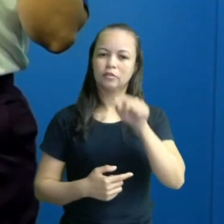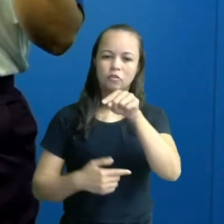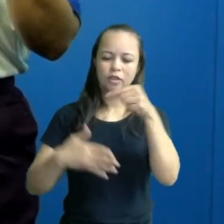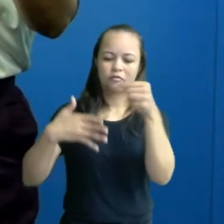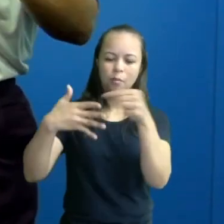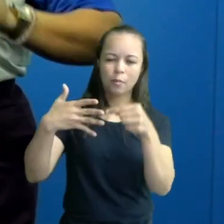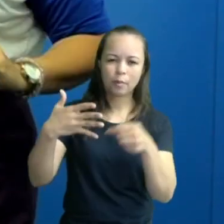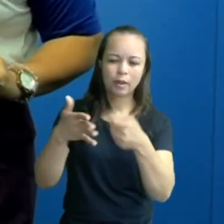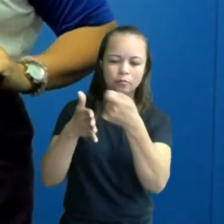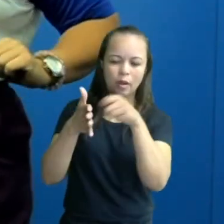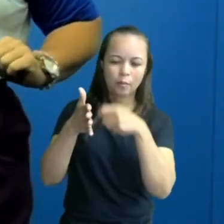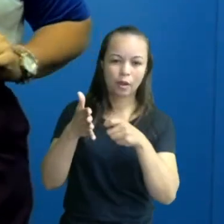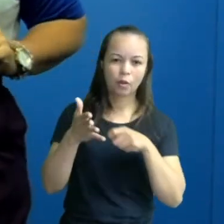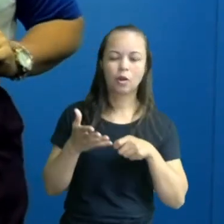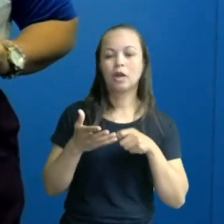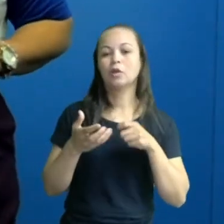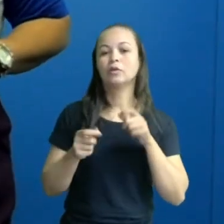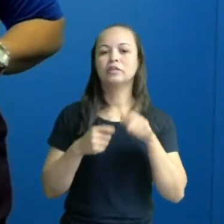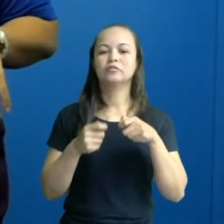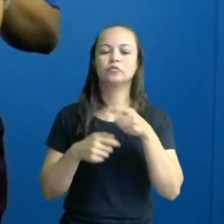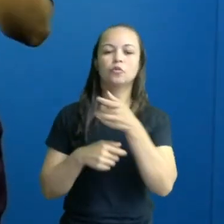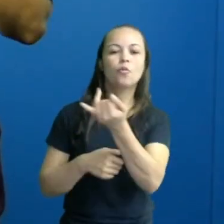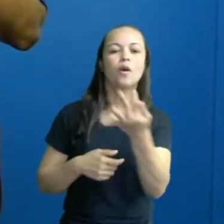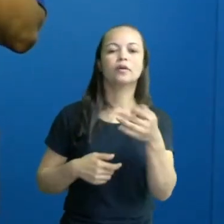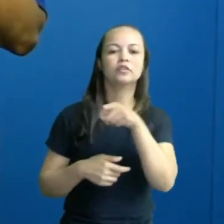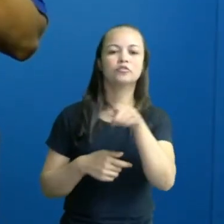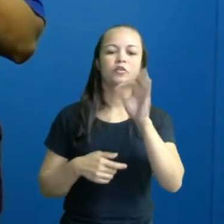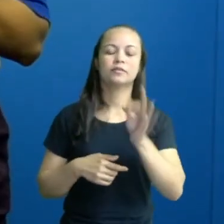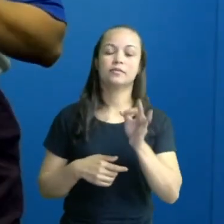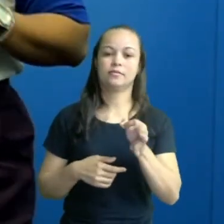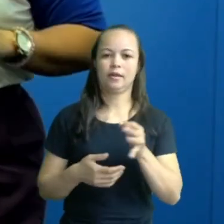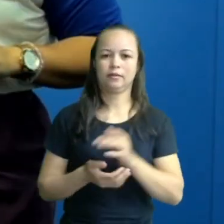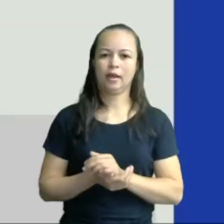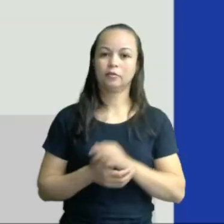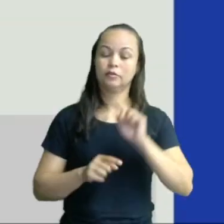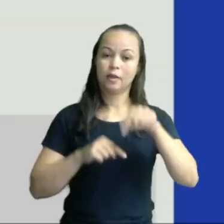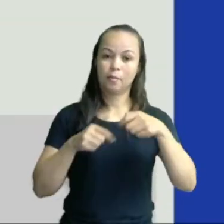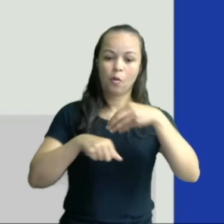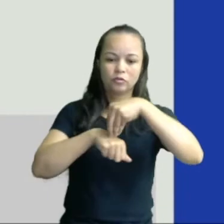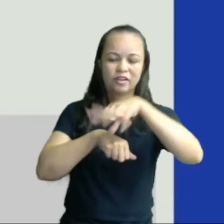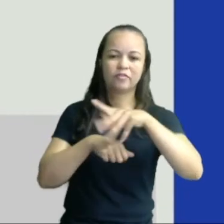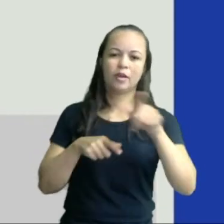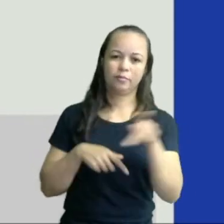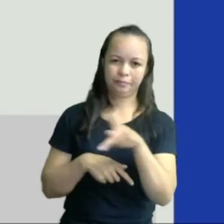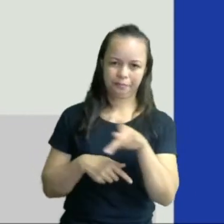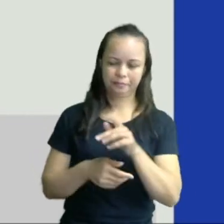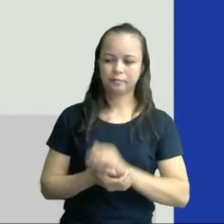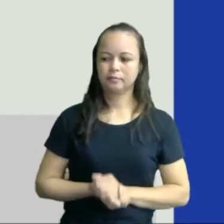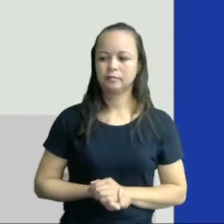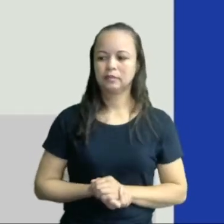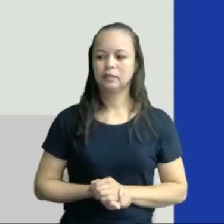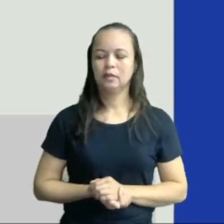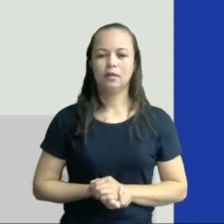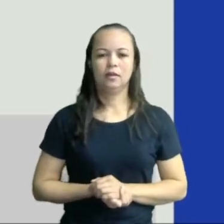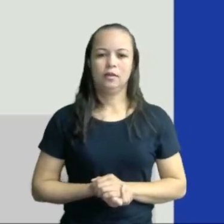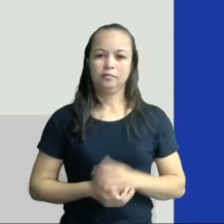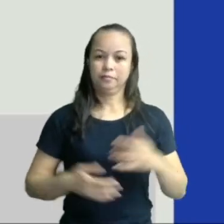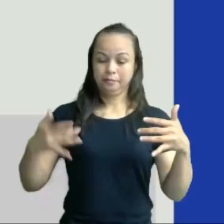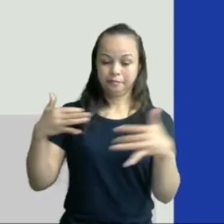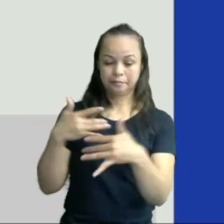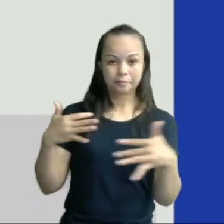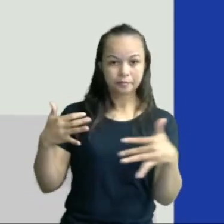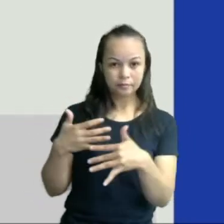acertaram. Depois você manda para sua professora, tá bom? Primeira pergunta, olha só. O município